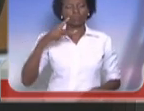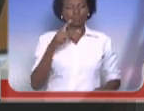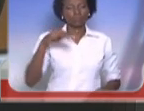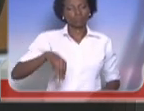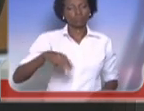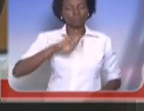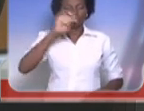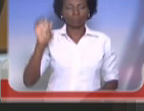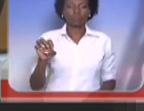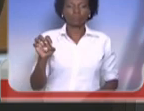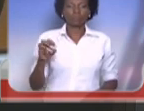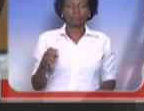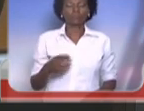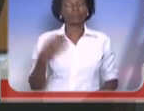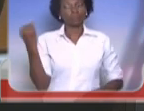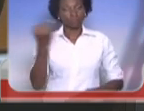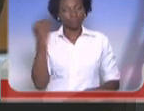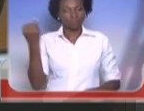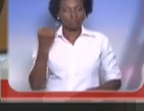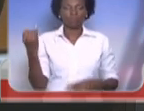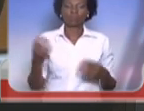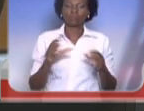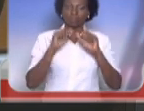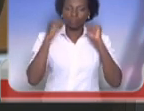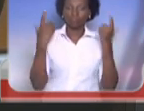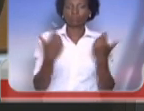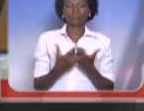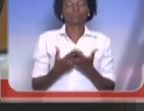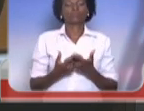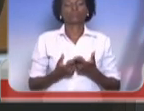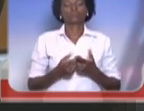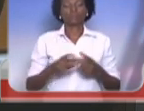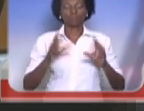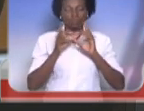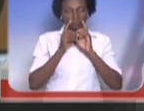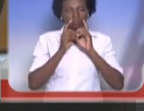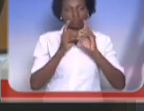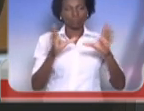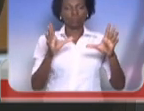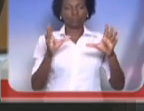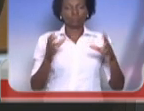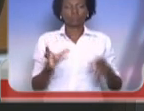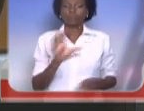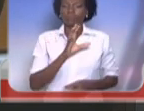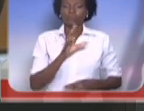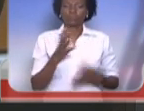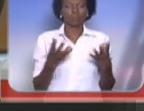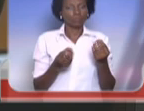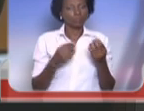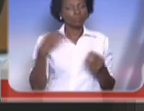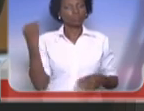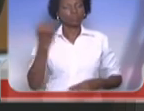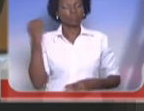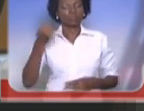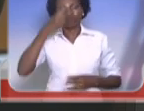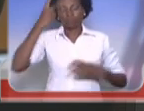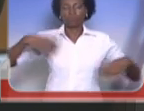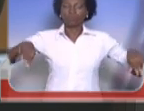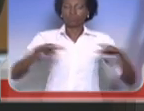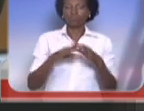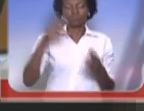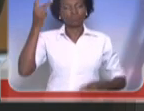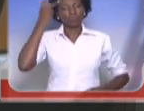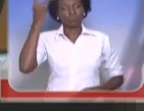Então, é um momento importante para a casa, é um momento importante para a democracia, é um momento importante para a população de São